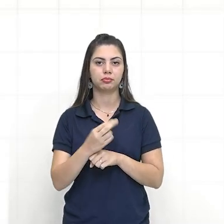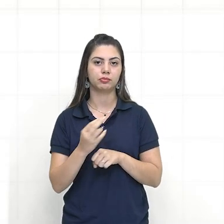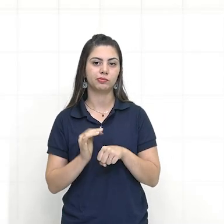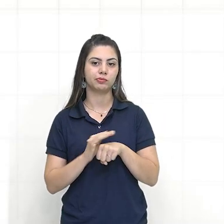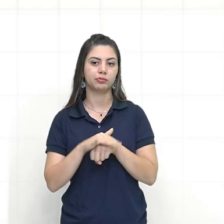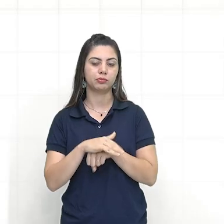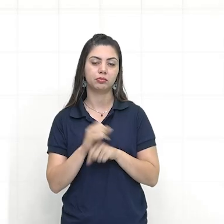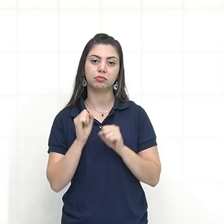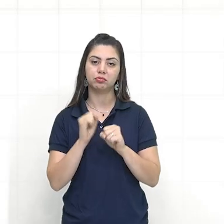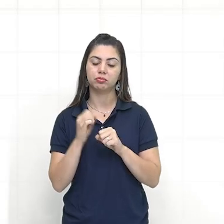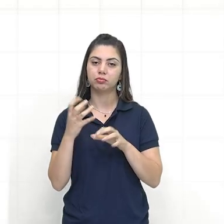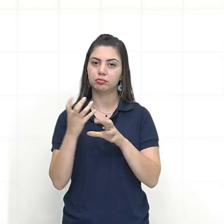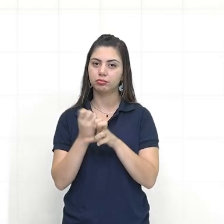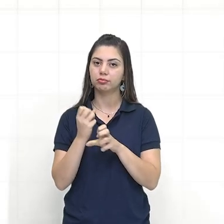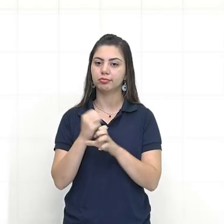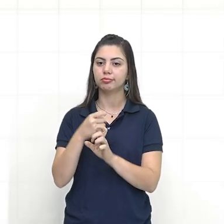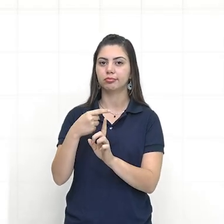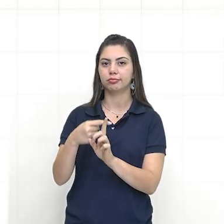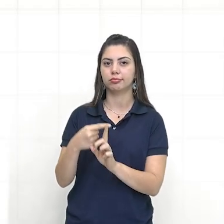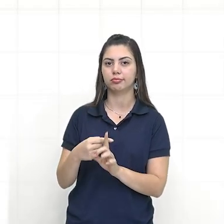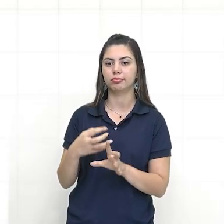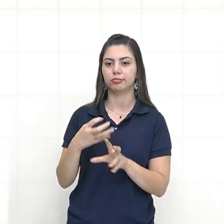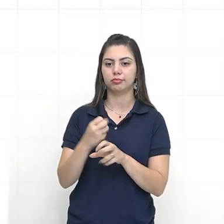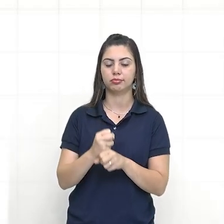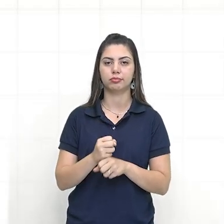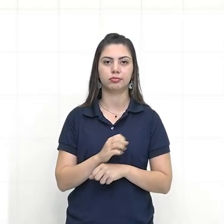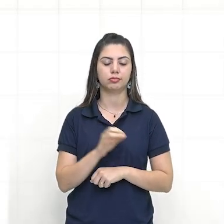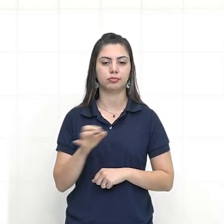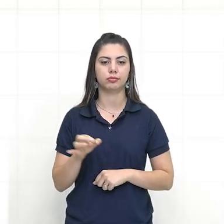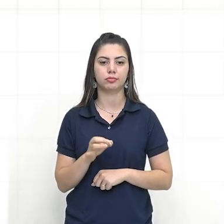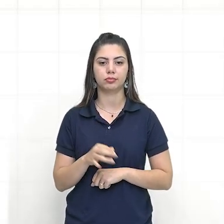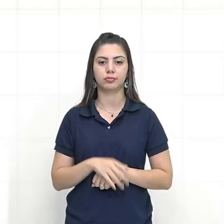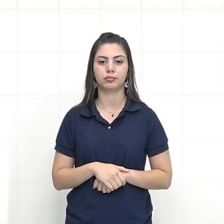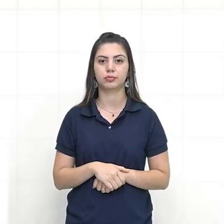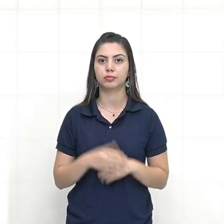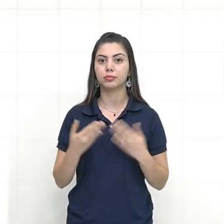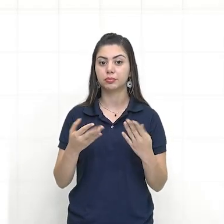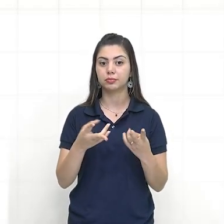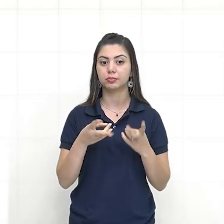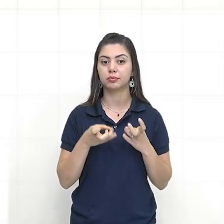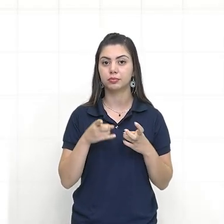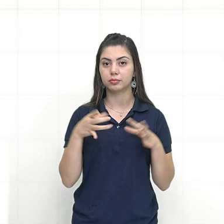vespertino e noturno. Essa soma aqui, ó,